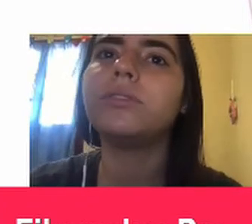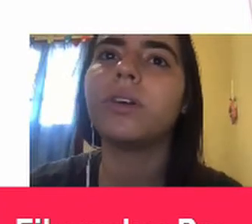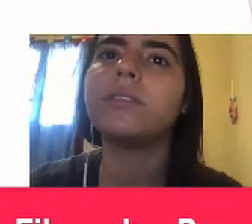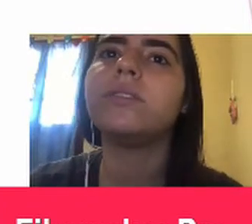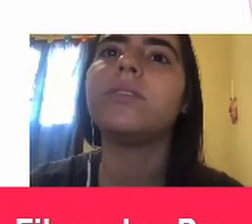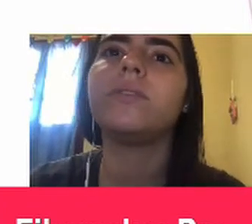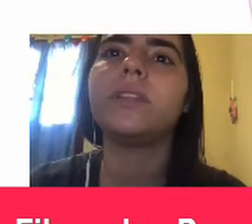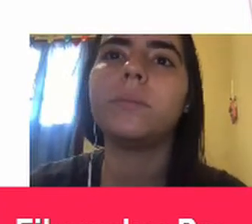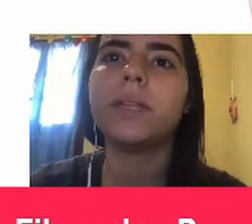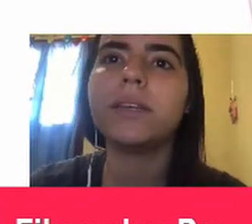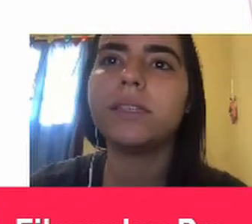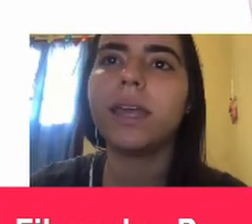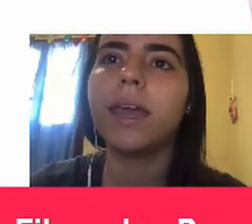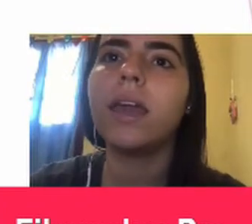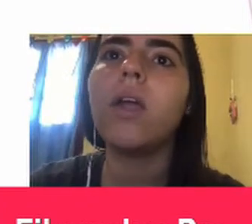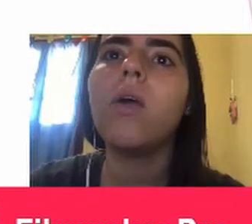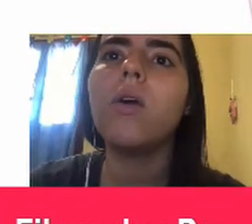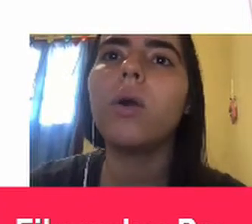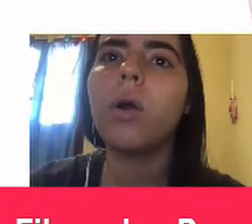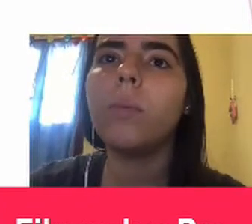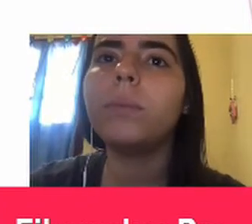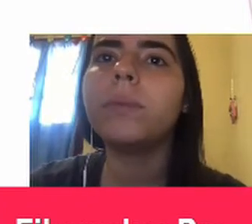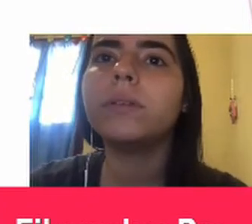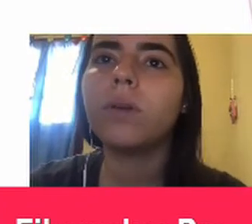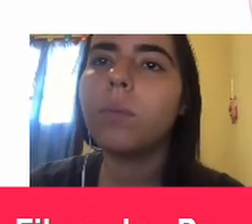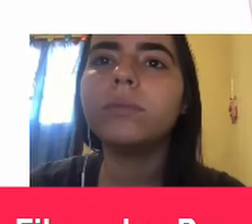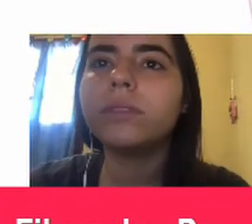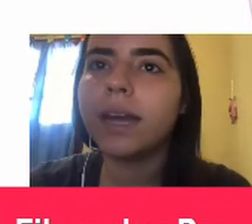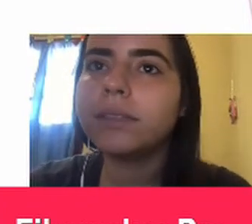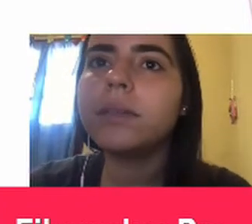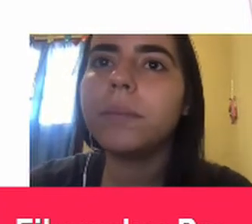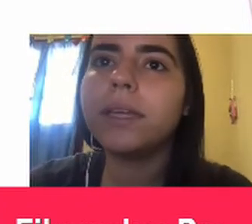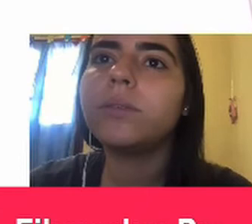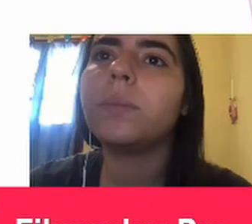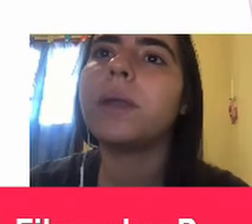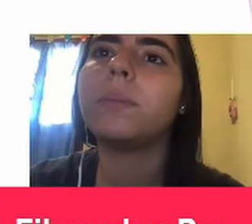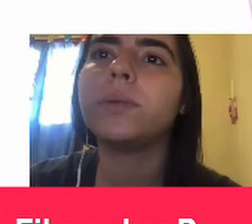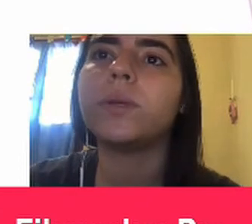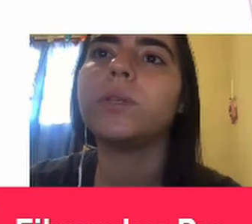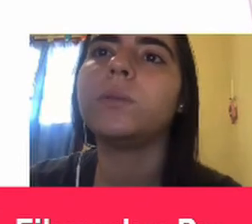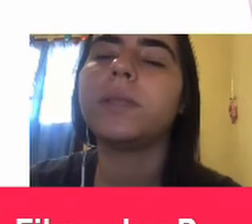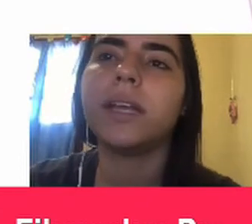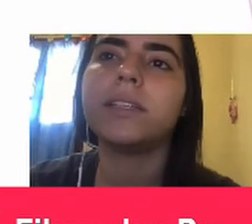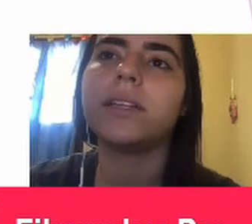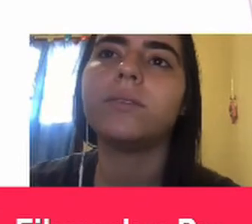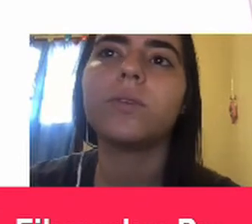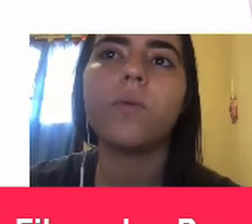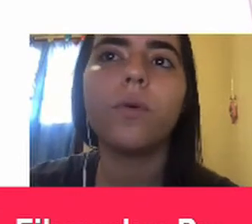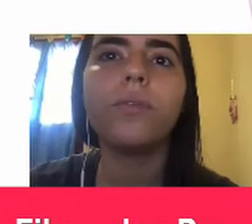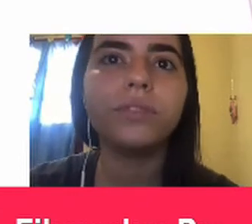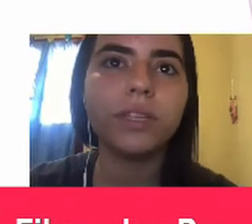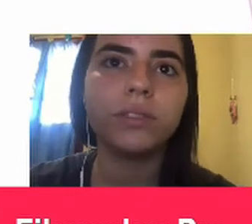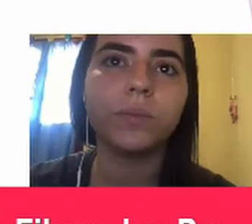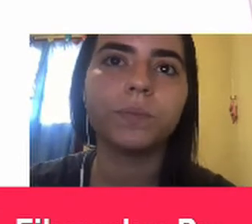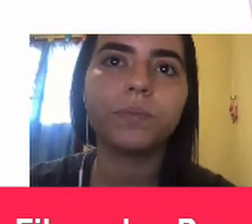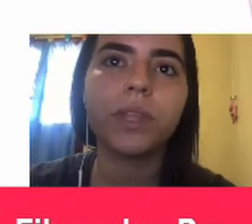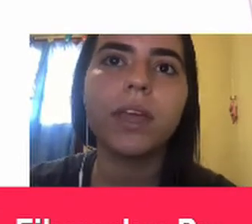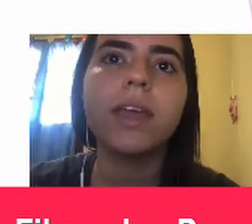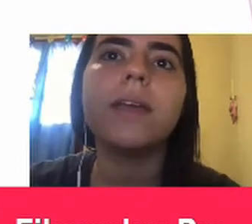altas doses de vitamina C como um tratamento para pessoas hospitalizadas com